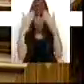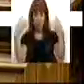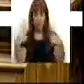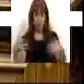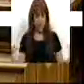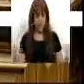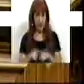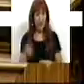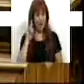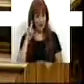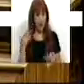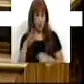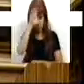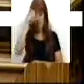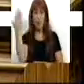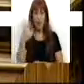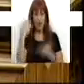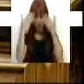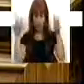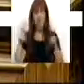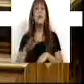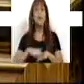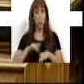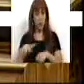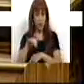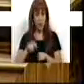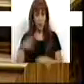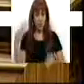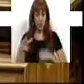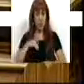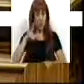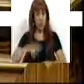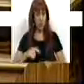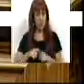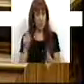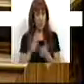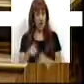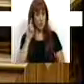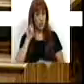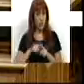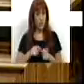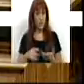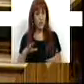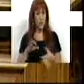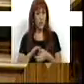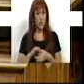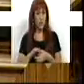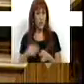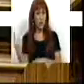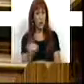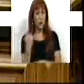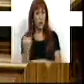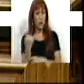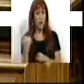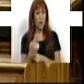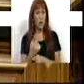democracia. É essencial no Estado de Direito Democrático. E face à situação da justiça em Portugal, marcada sobretudo pela morosidade e